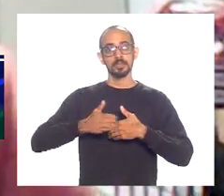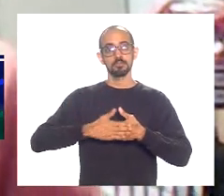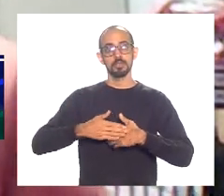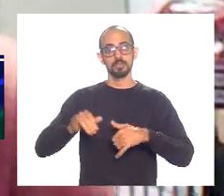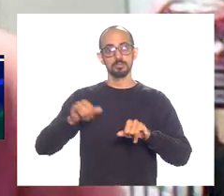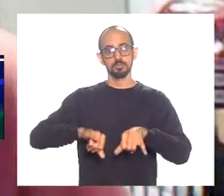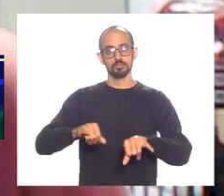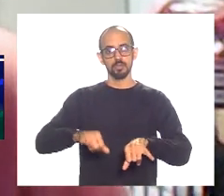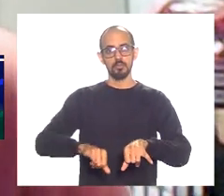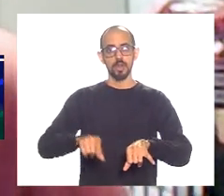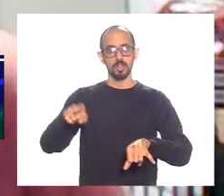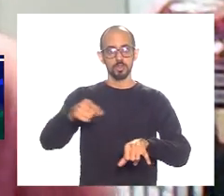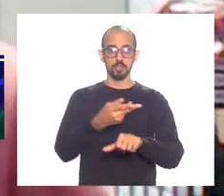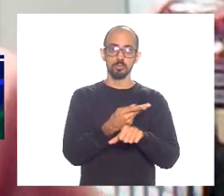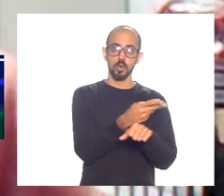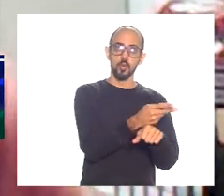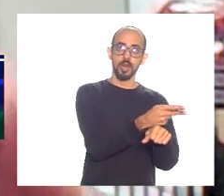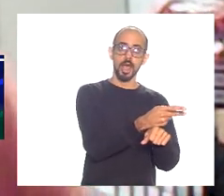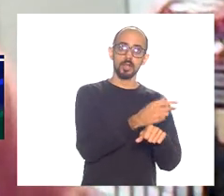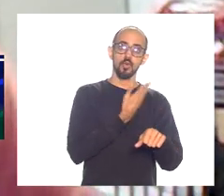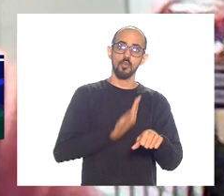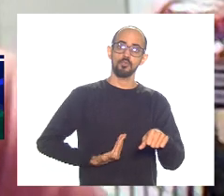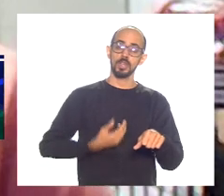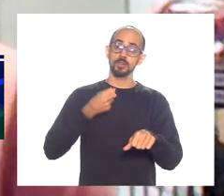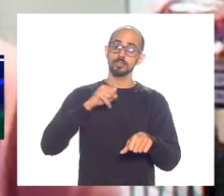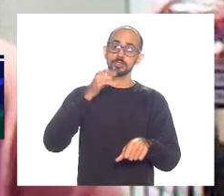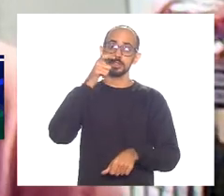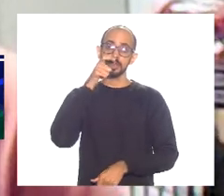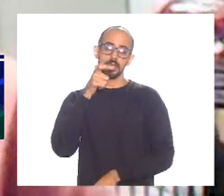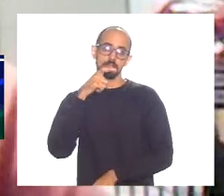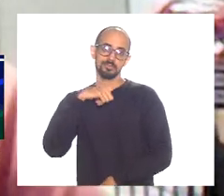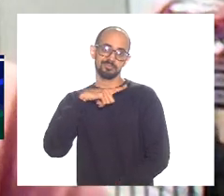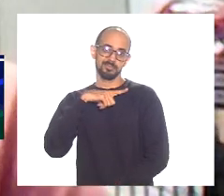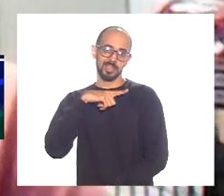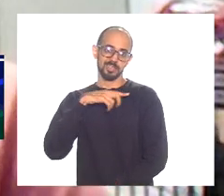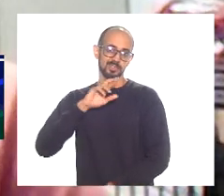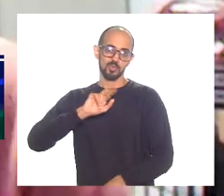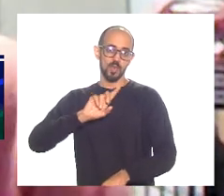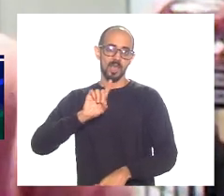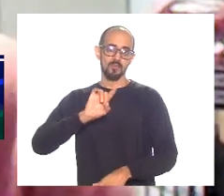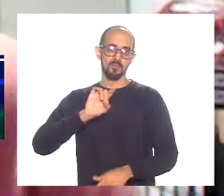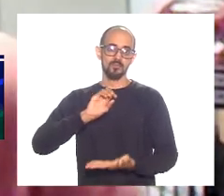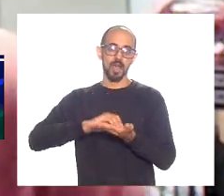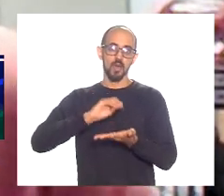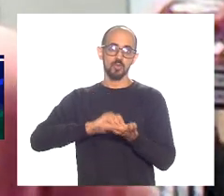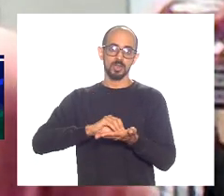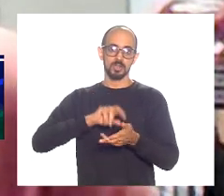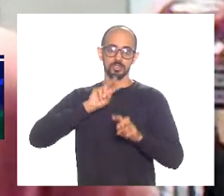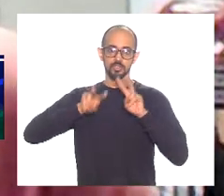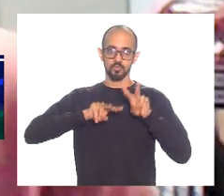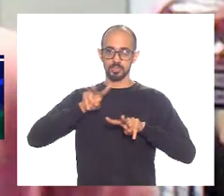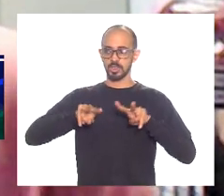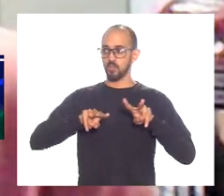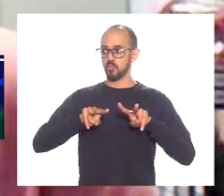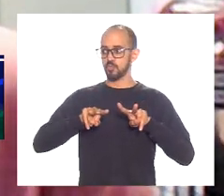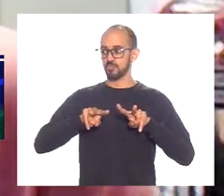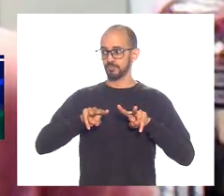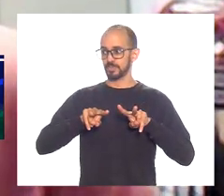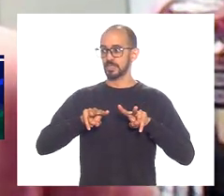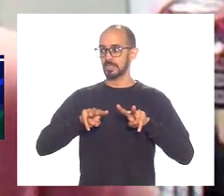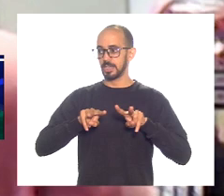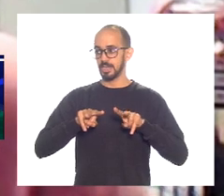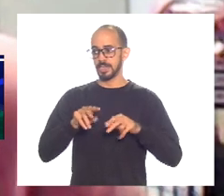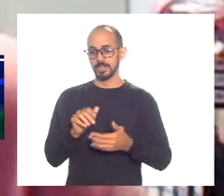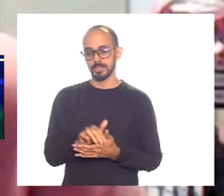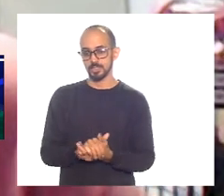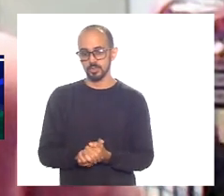estivessem interessados. Isso não é só a falta de visão de alguém que, numa pandemia que está matando milhões